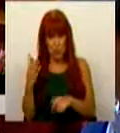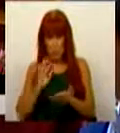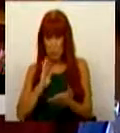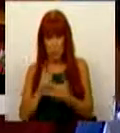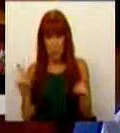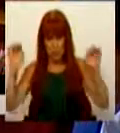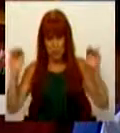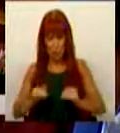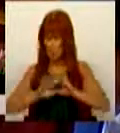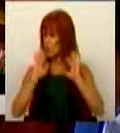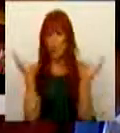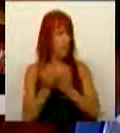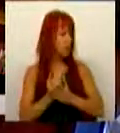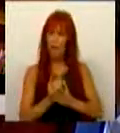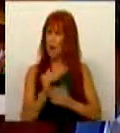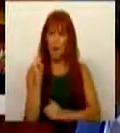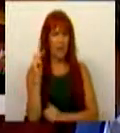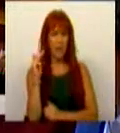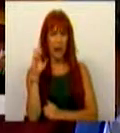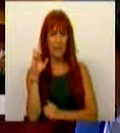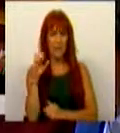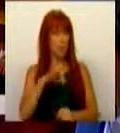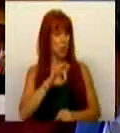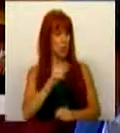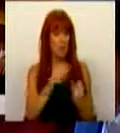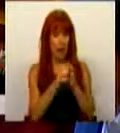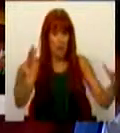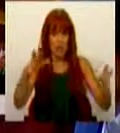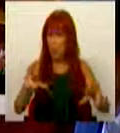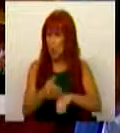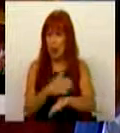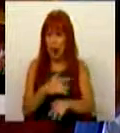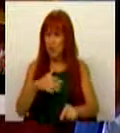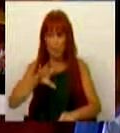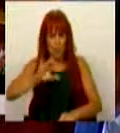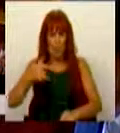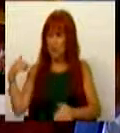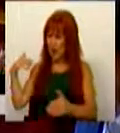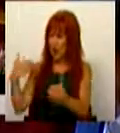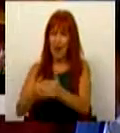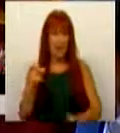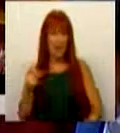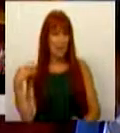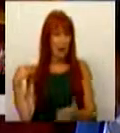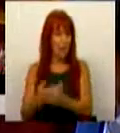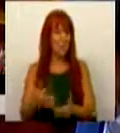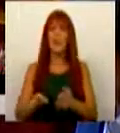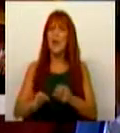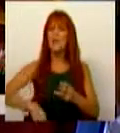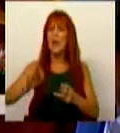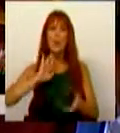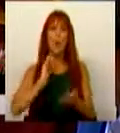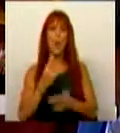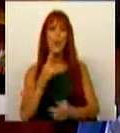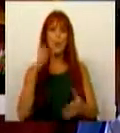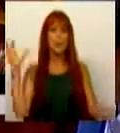houve uma redução generalizada do IRC e o PIB cresceu como nunca tinha crescido no país ao longo destes últimos anos. Finalmente, uma última pergunta que